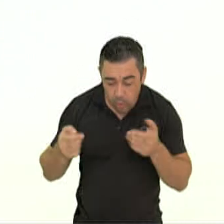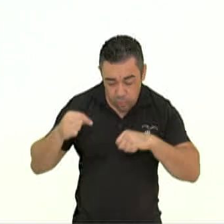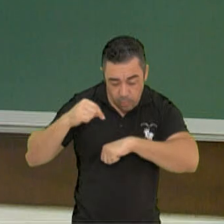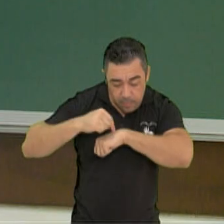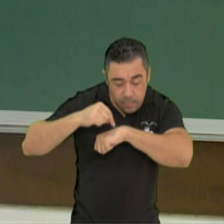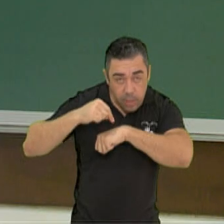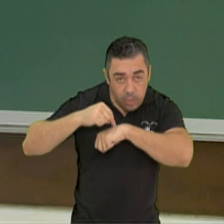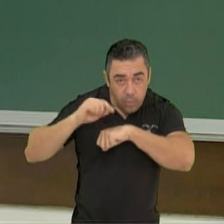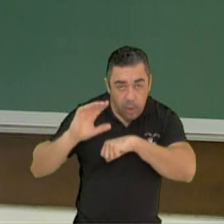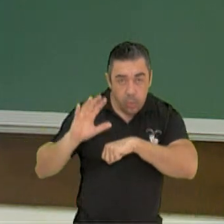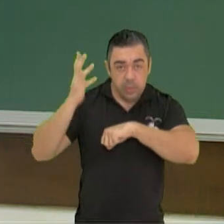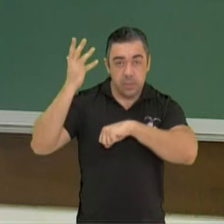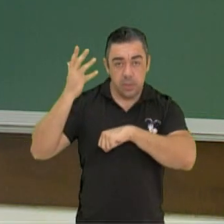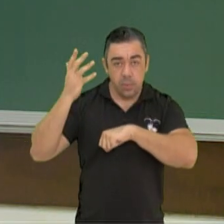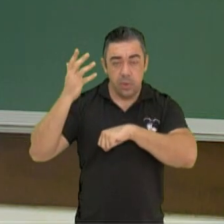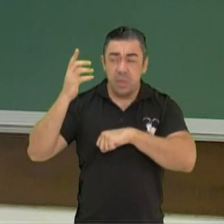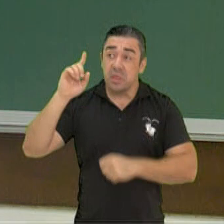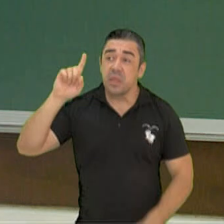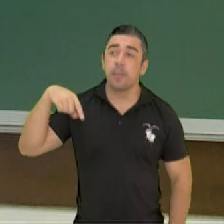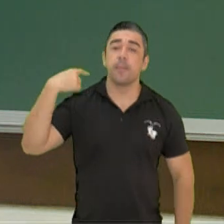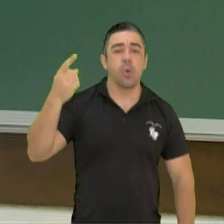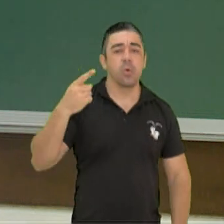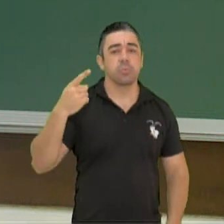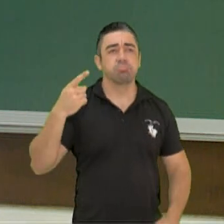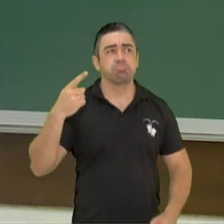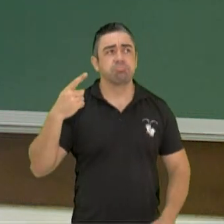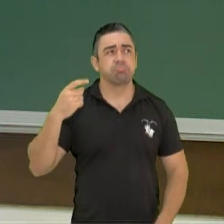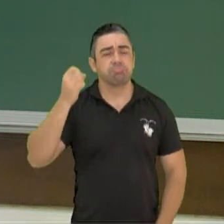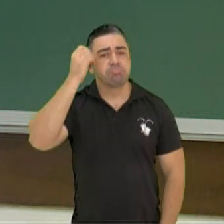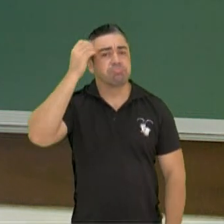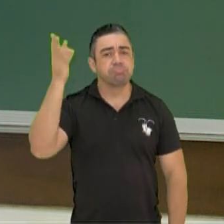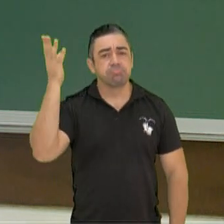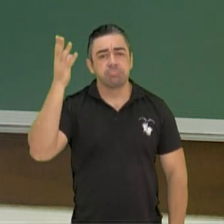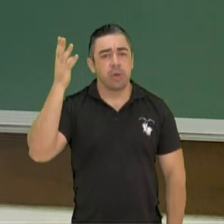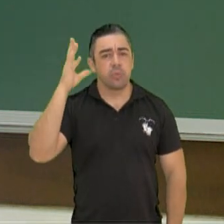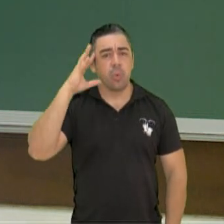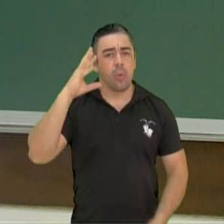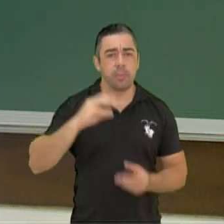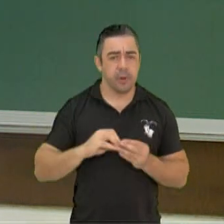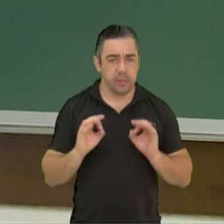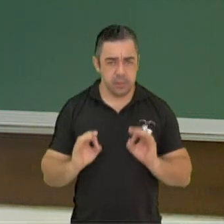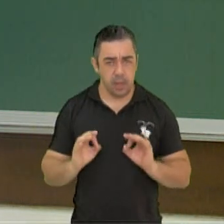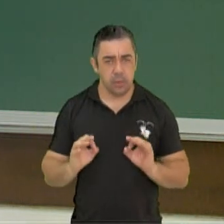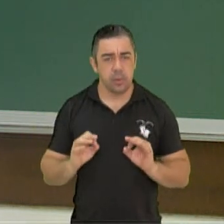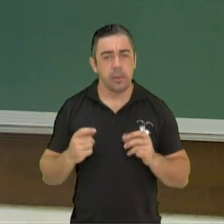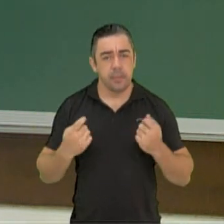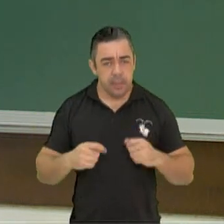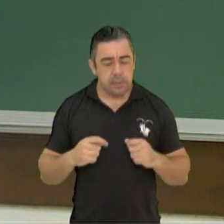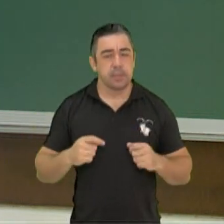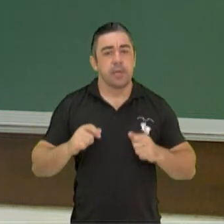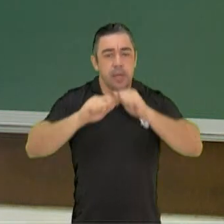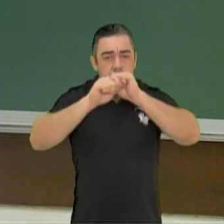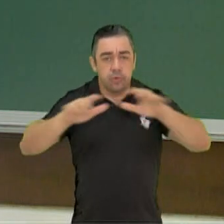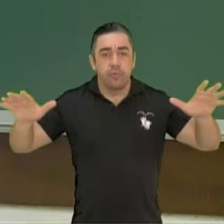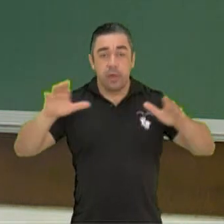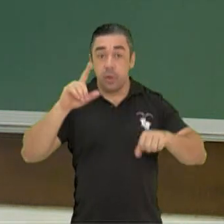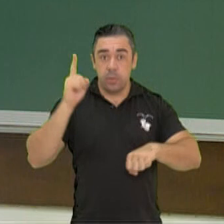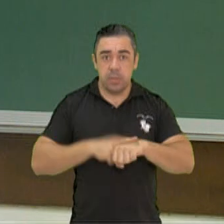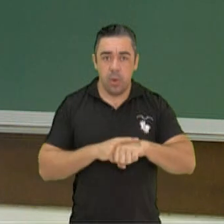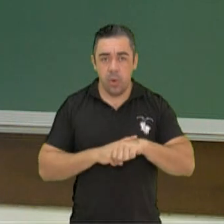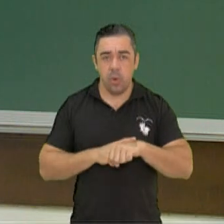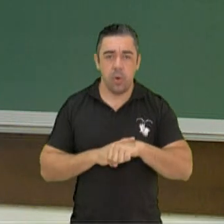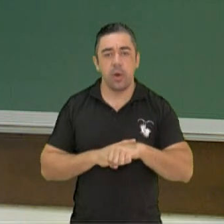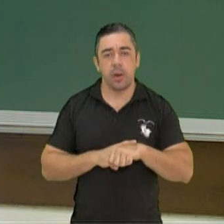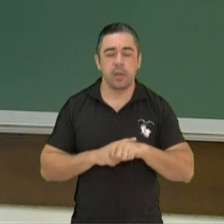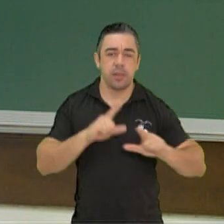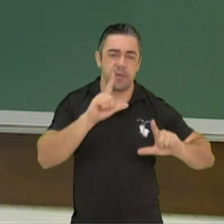momento, ok? Se passar, automaticamente a gente não vai conseguir entender. Então, tem que estar ali nas mídias, não é verdade? Aí